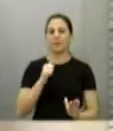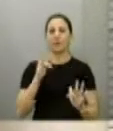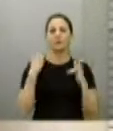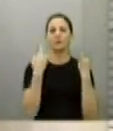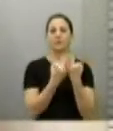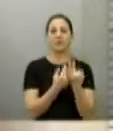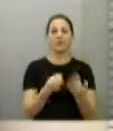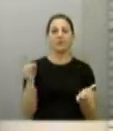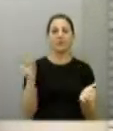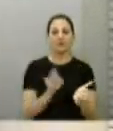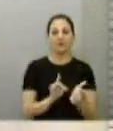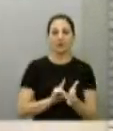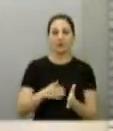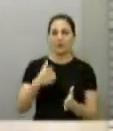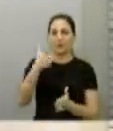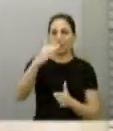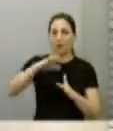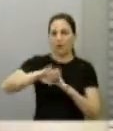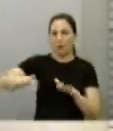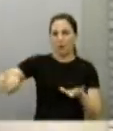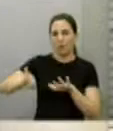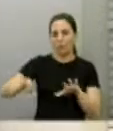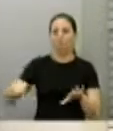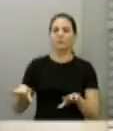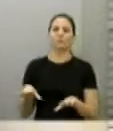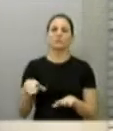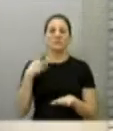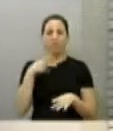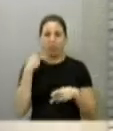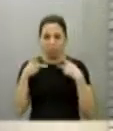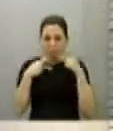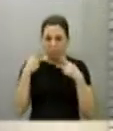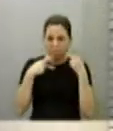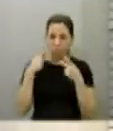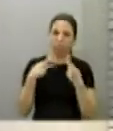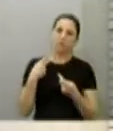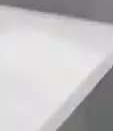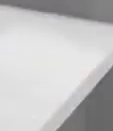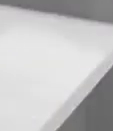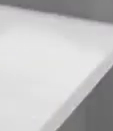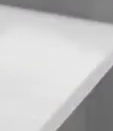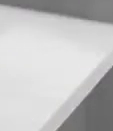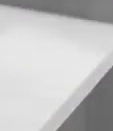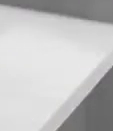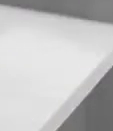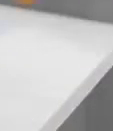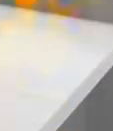a verdade. Para o resto, que fiquem com os seus blá blá blá de plantão, que a mim não pega mais.